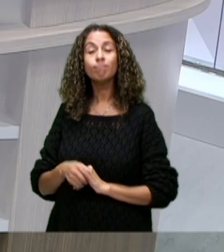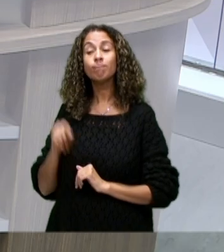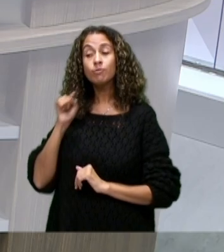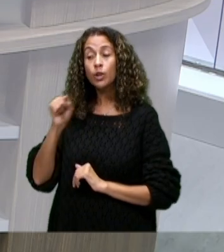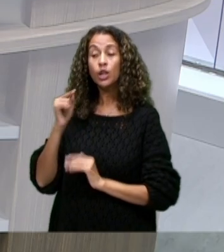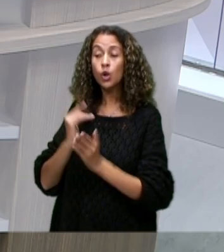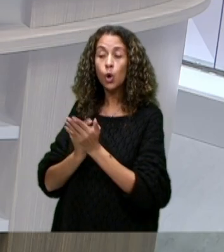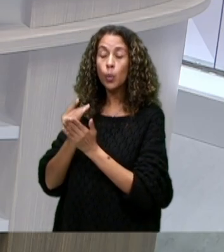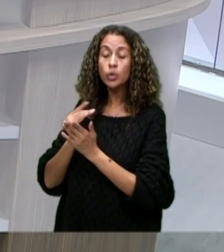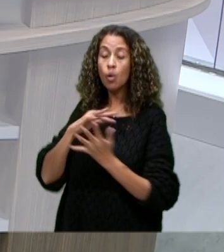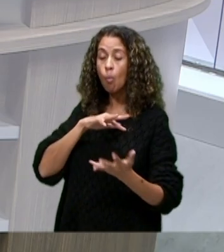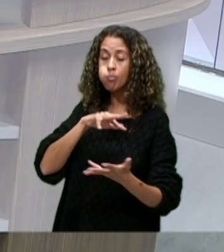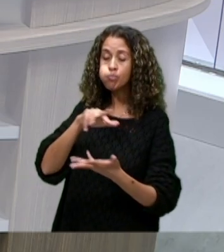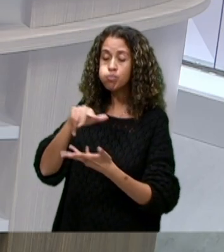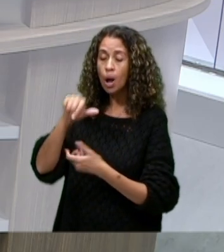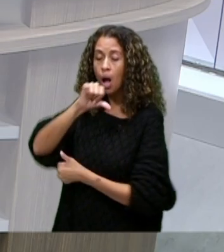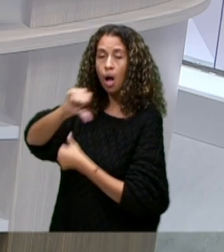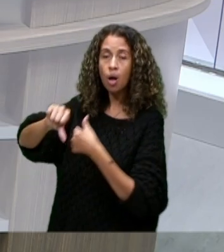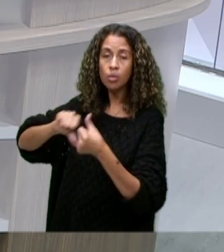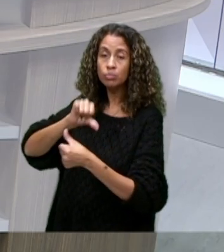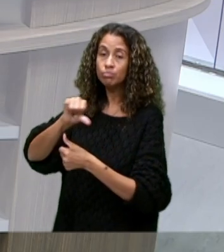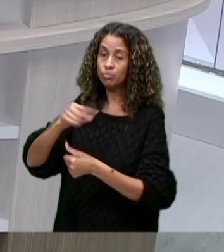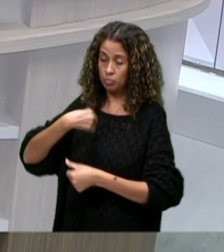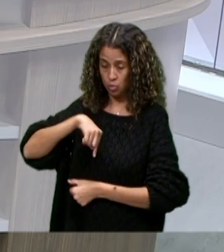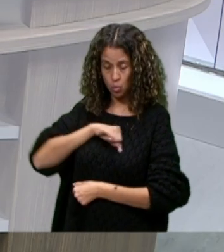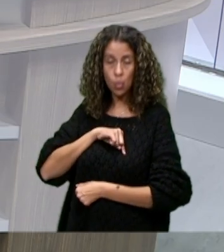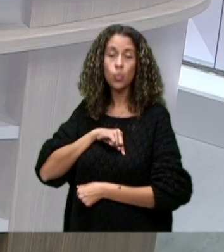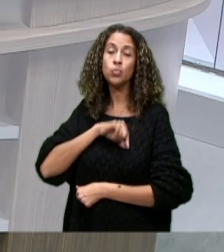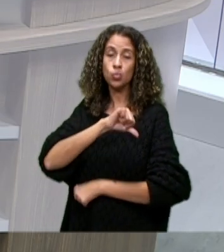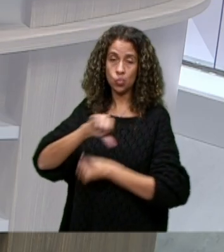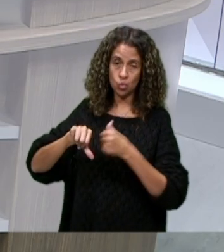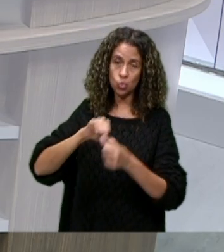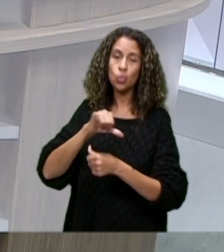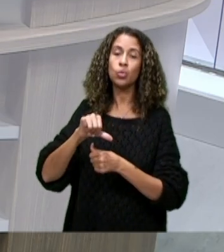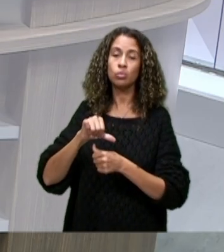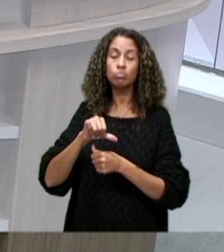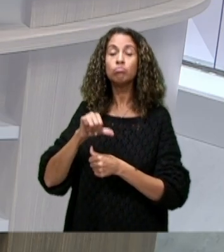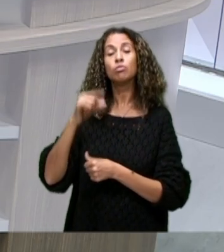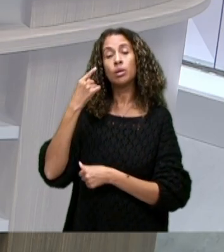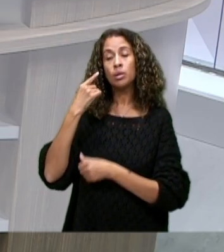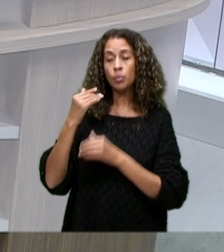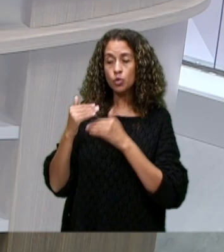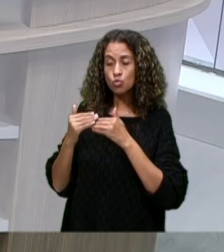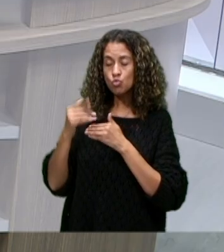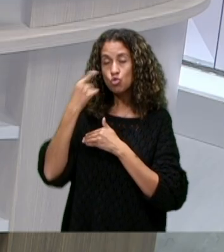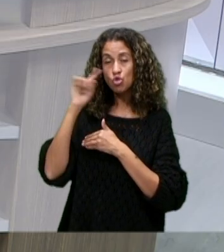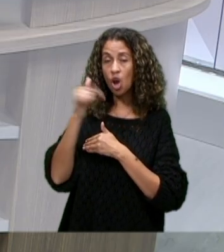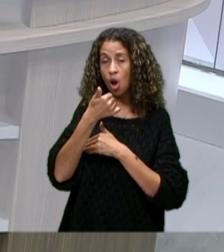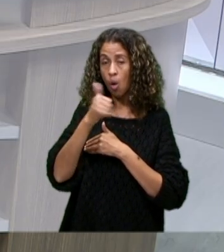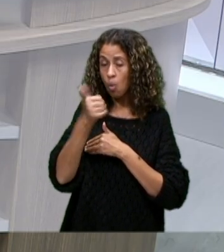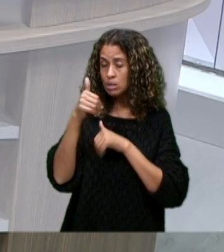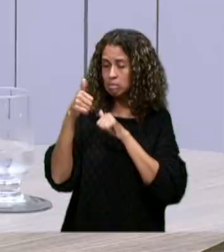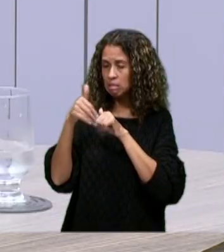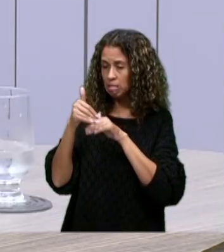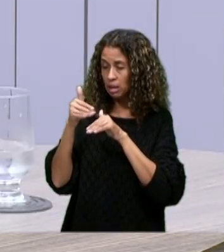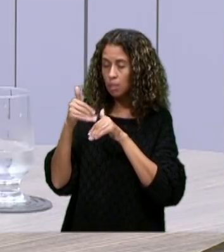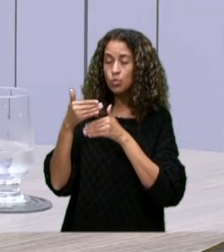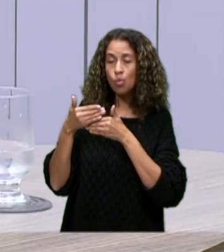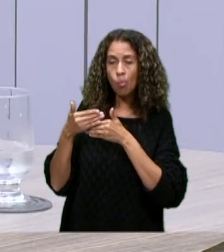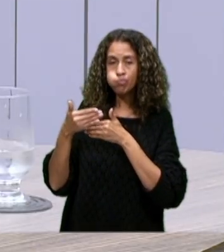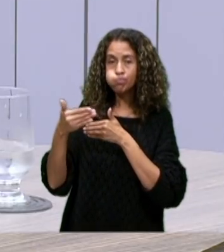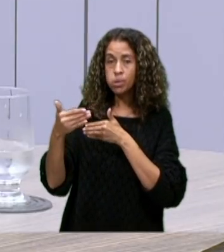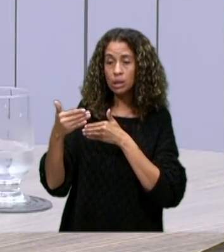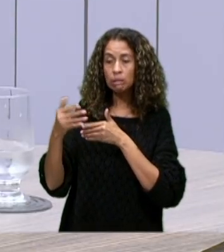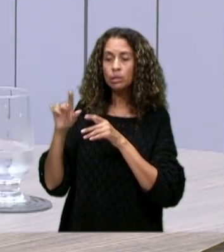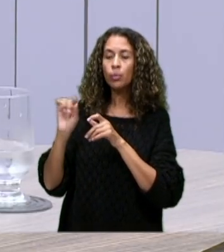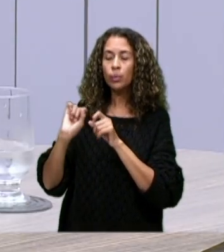mudar tudo, porque para nós começou tudo a mudar muito a partir do 11 de setembro lá nos Estados Unidos. Aquilo desencadeou algo que a gente ainda está